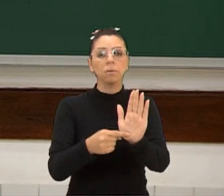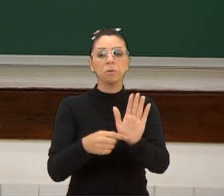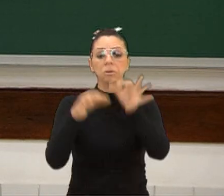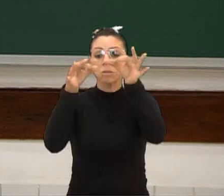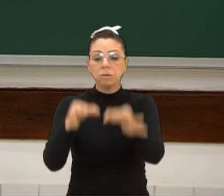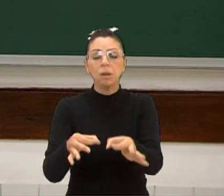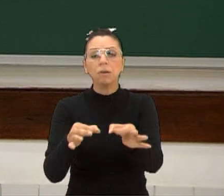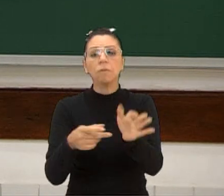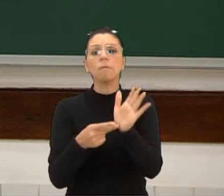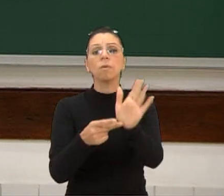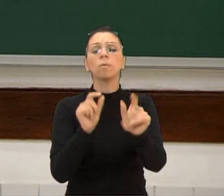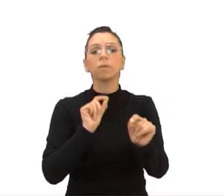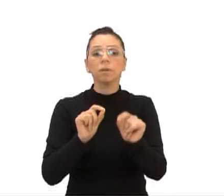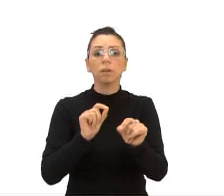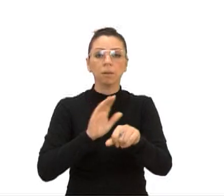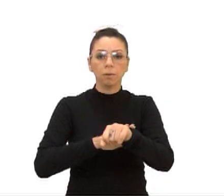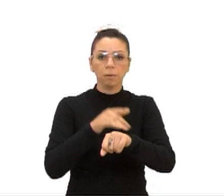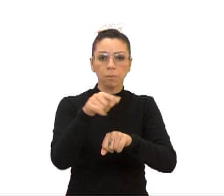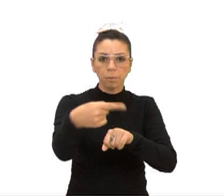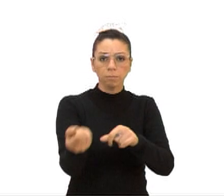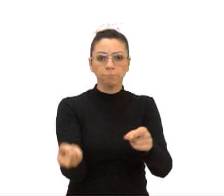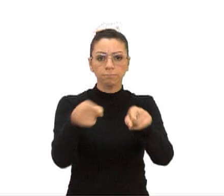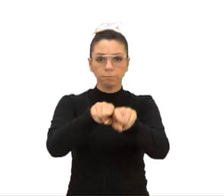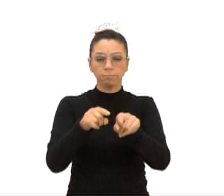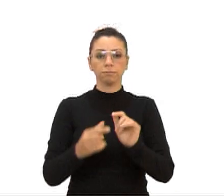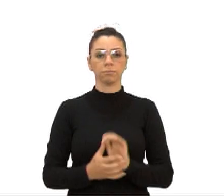pensar a respeito e eu volto para a gente continuar.